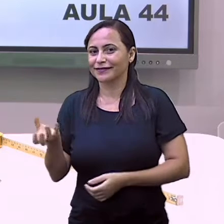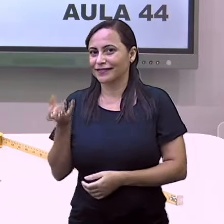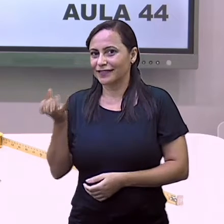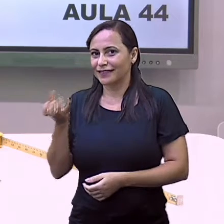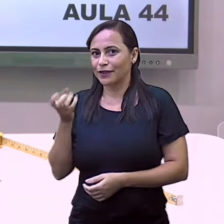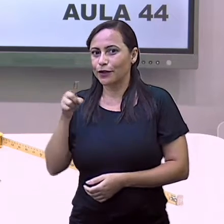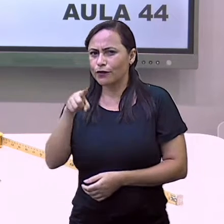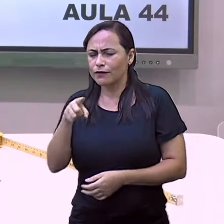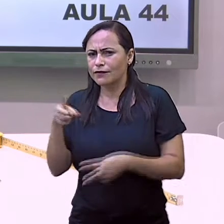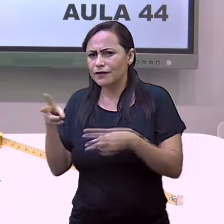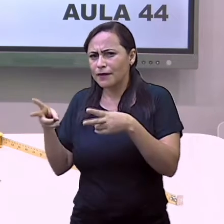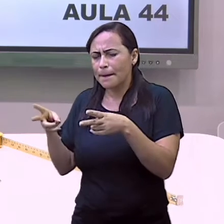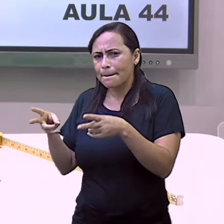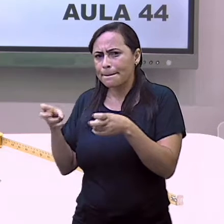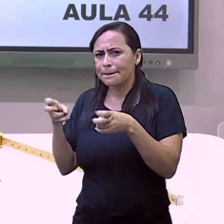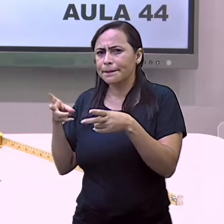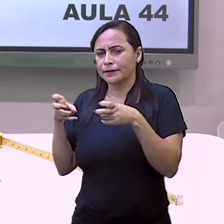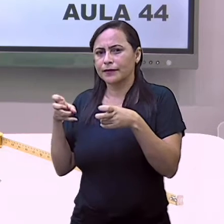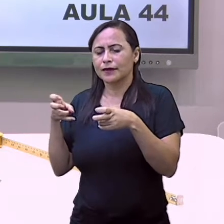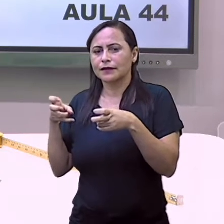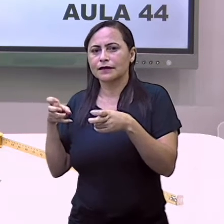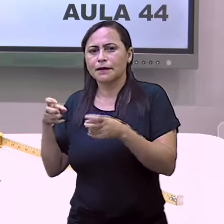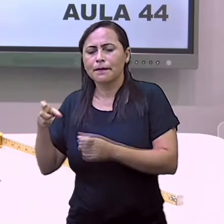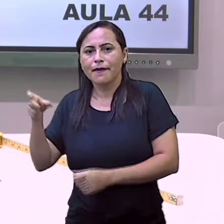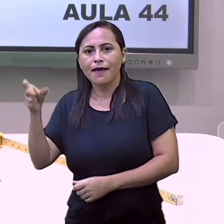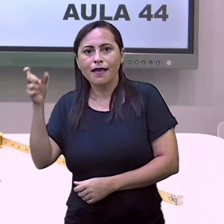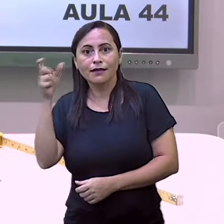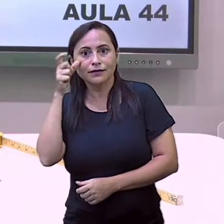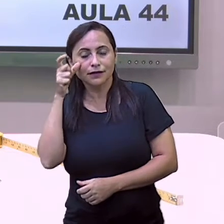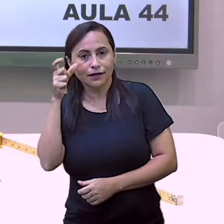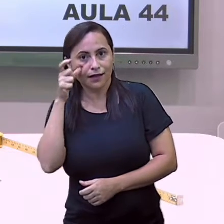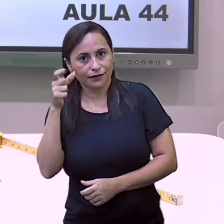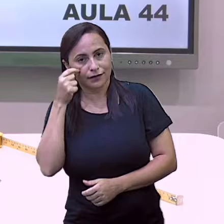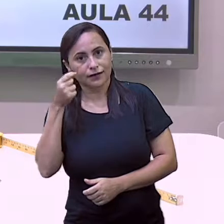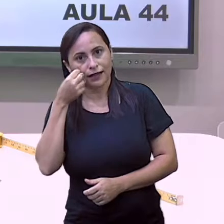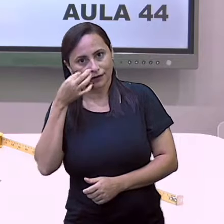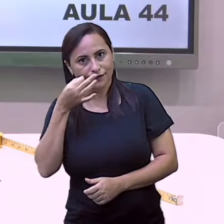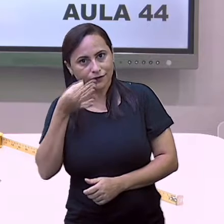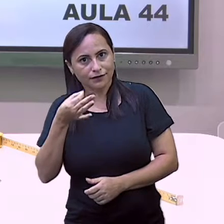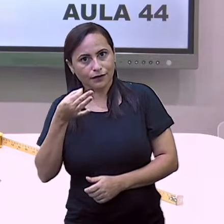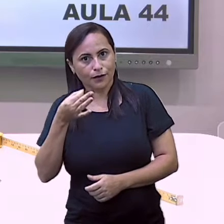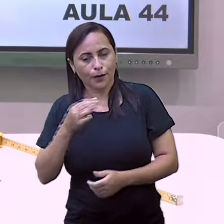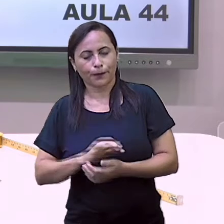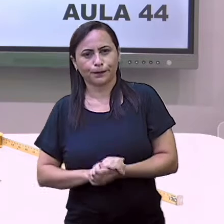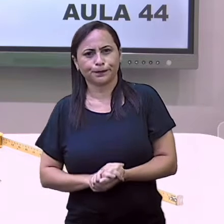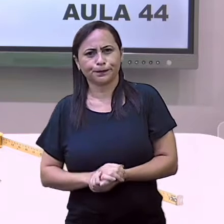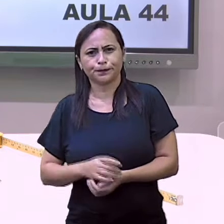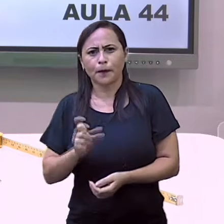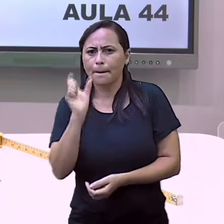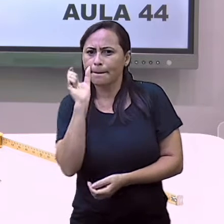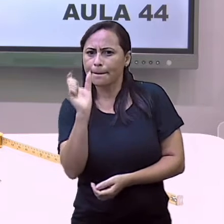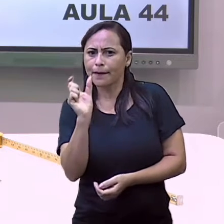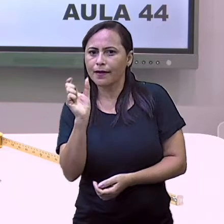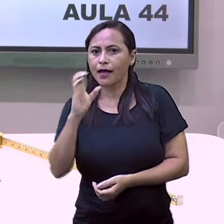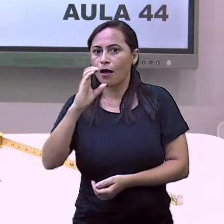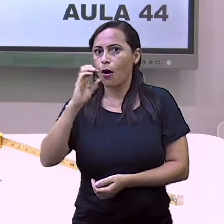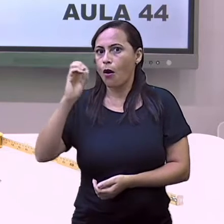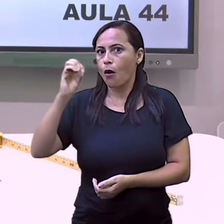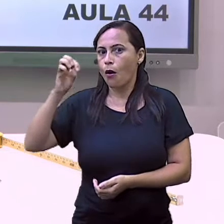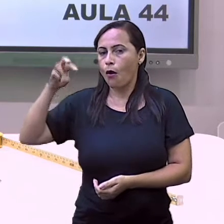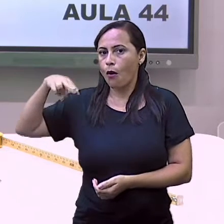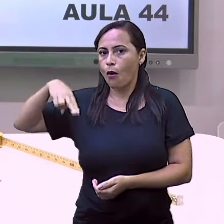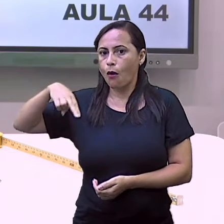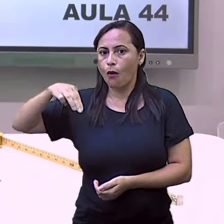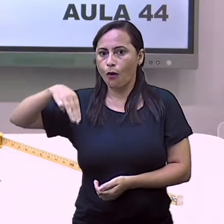que você prestasse um pouco mais de atenção nesta palavrinha, comprimento, que será o foco da